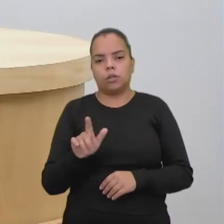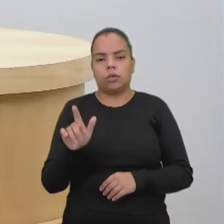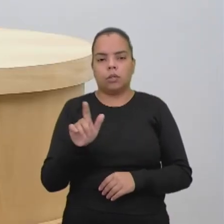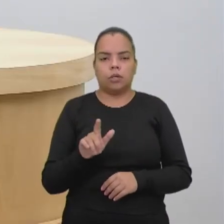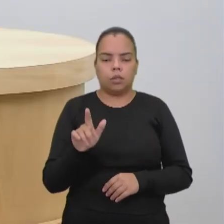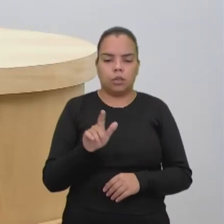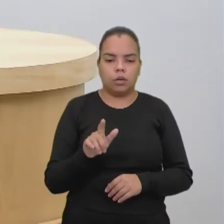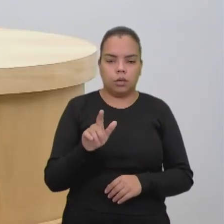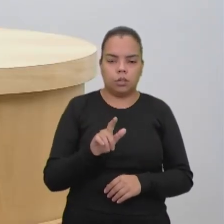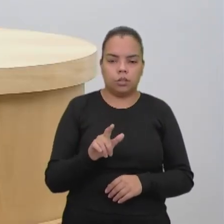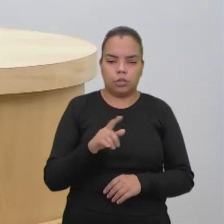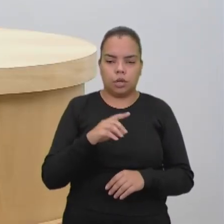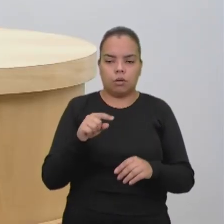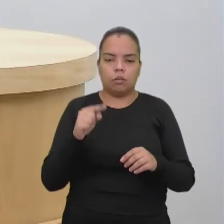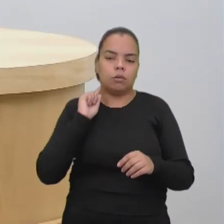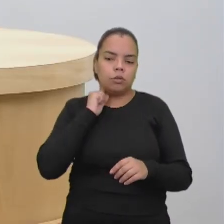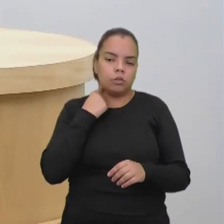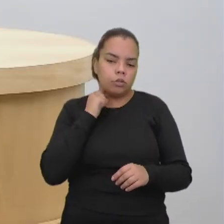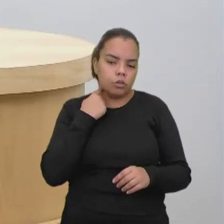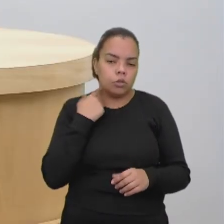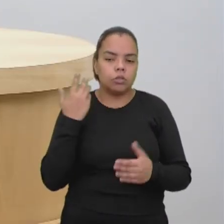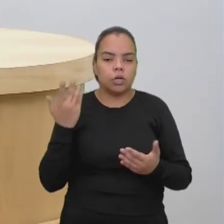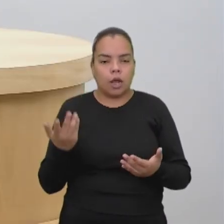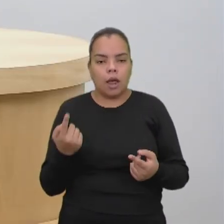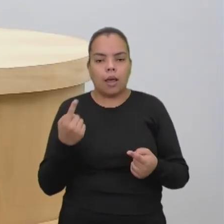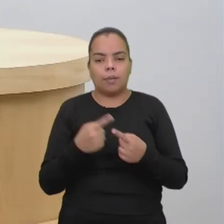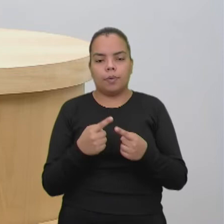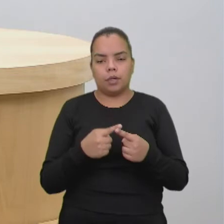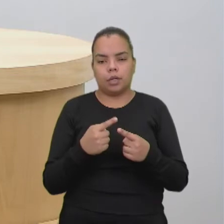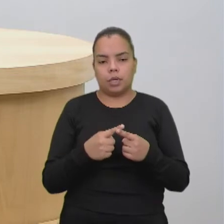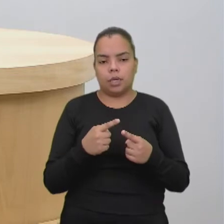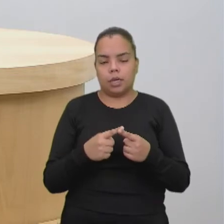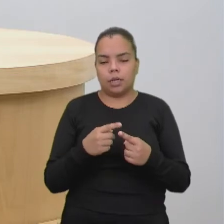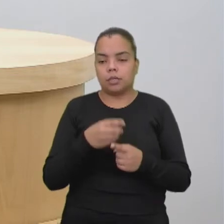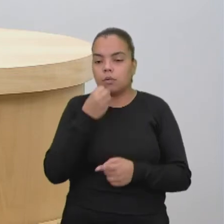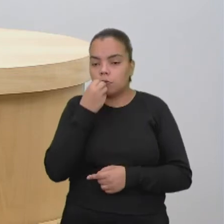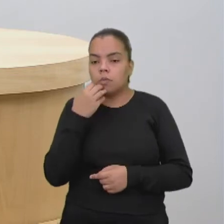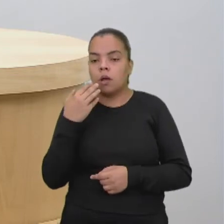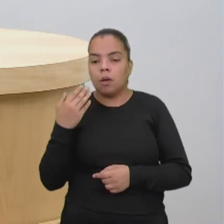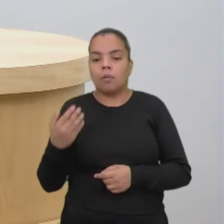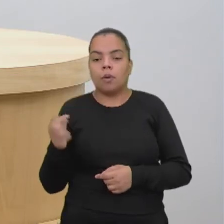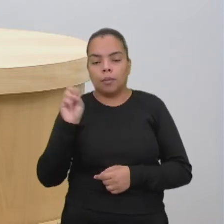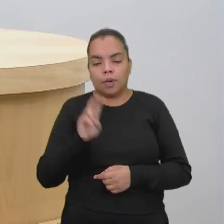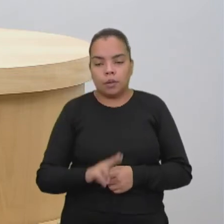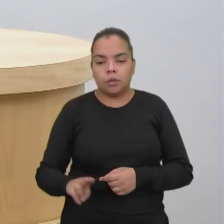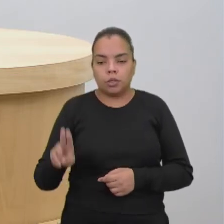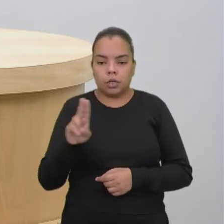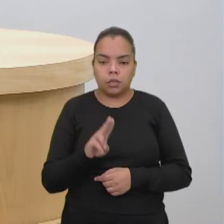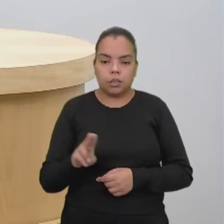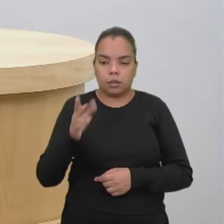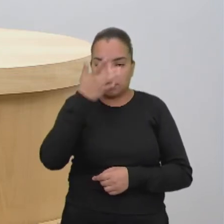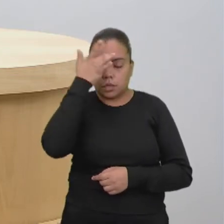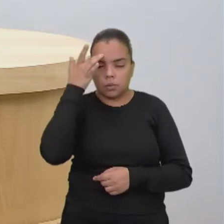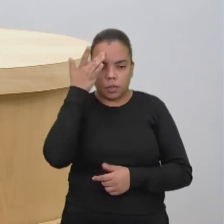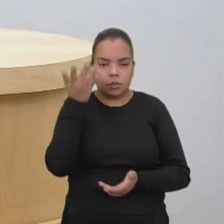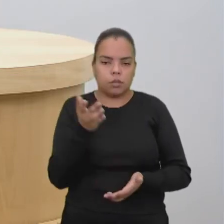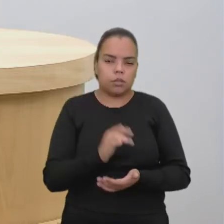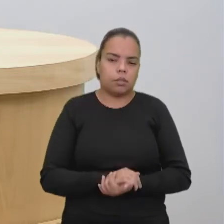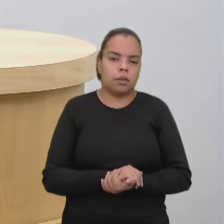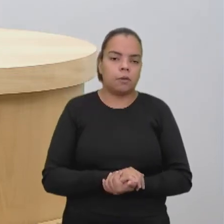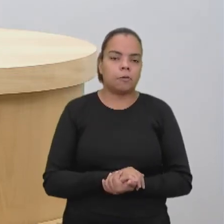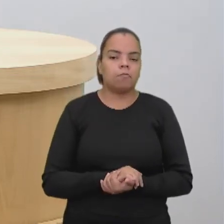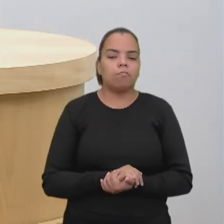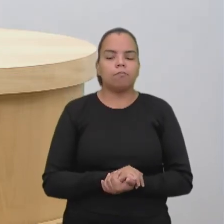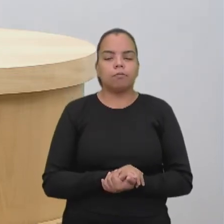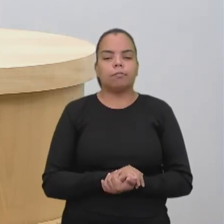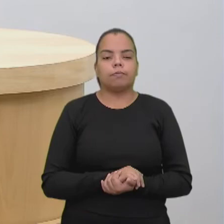não contaminar, né, esses aquíferos, porque eles são benéficos para a utilização dos seres vivos aqui no planeta, tá